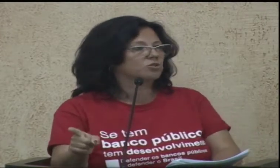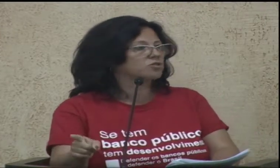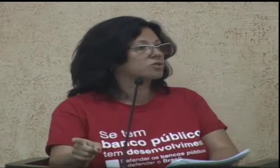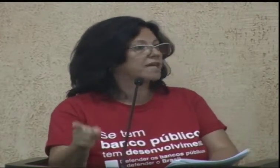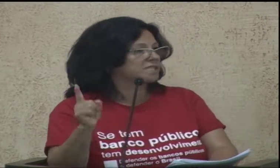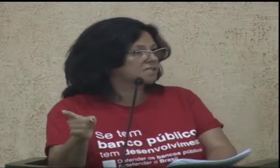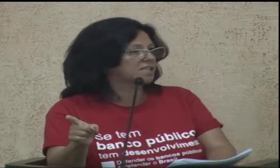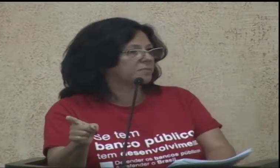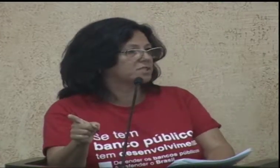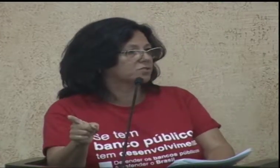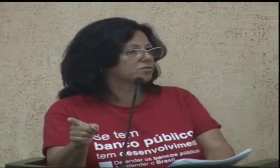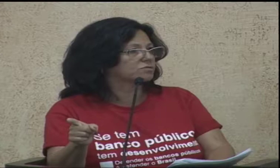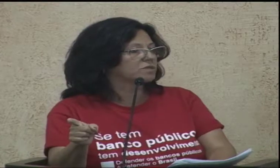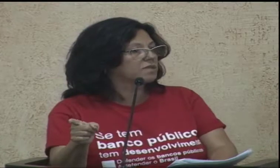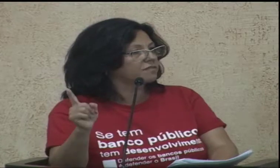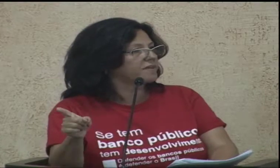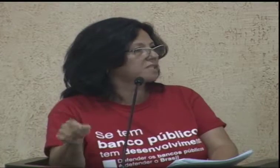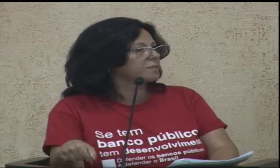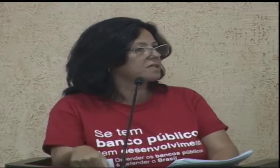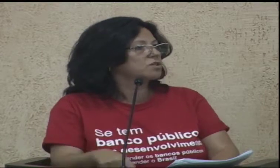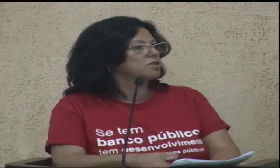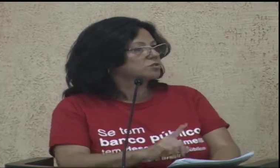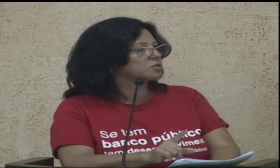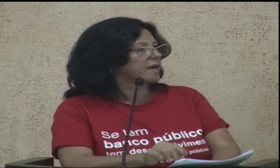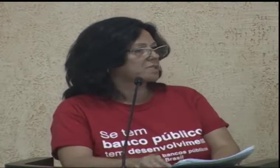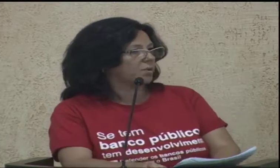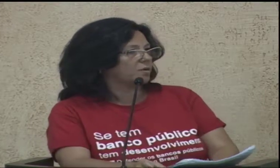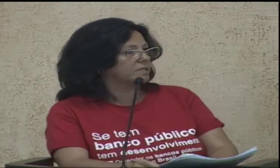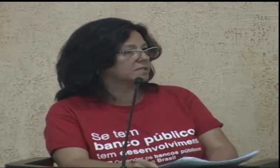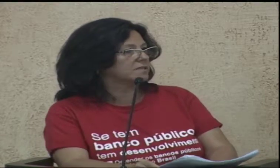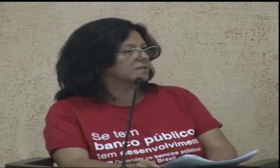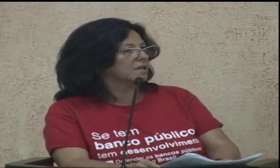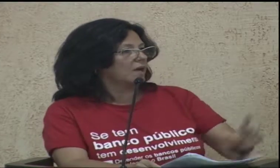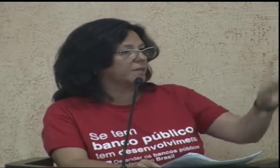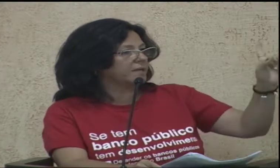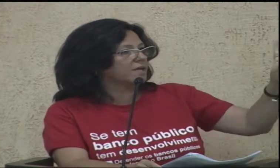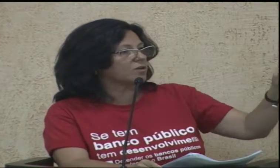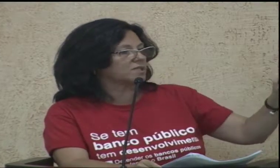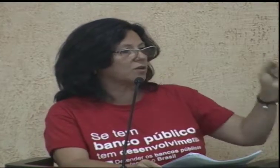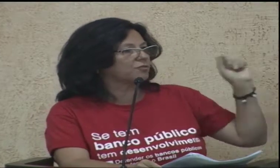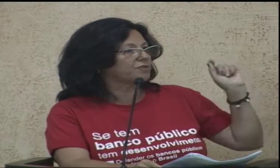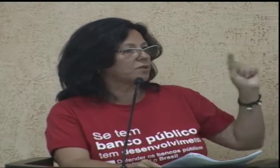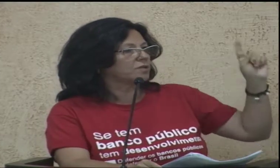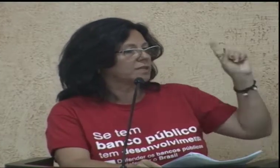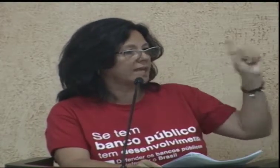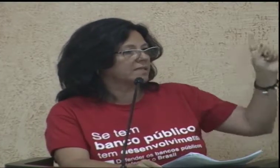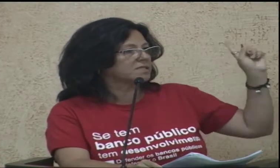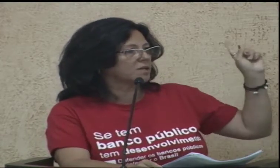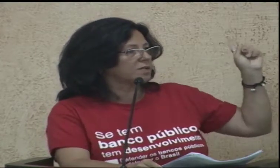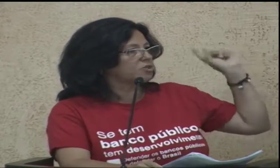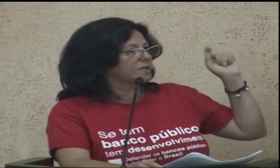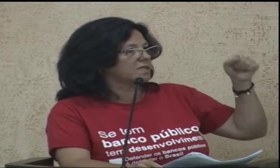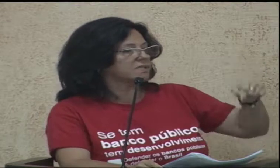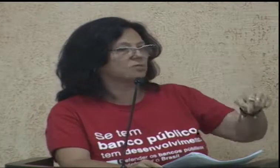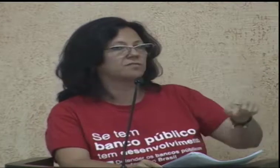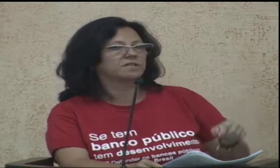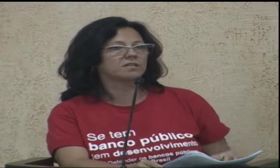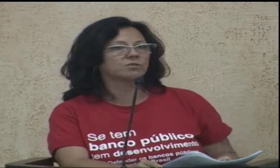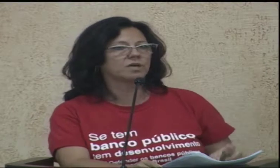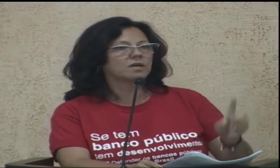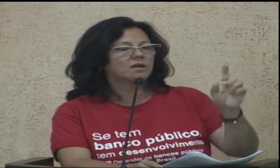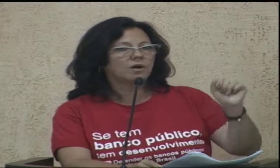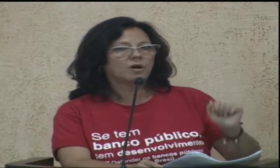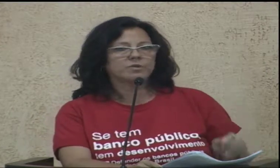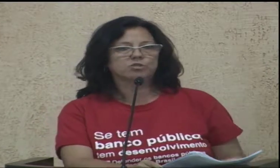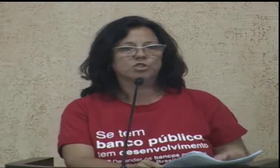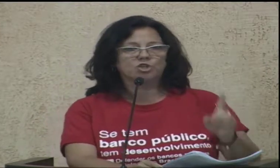existe em todos os lugares, a gente sabe disso. Infelizmente, nos mais pobres. Primeira coisa que eu vi na última eleição de